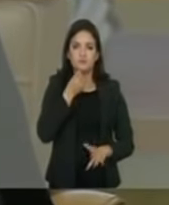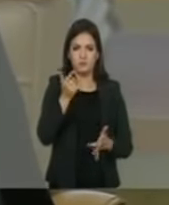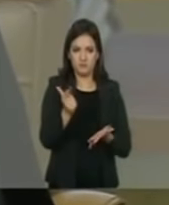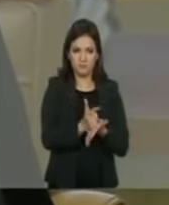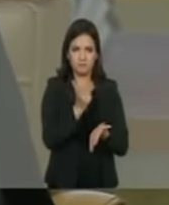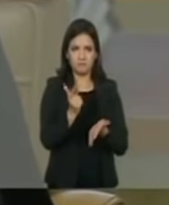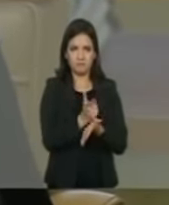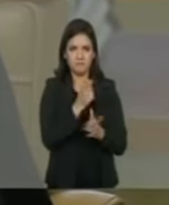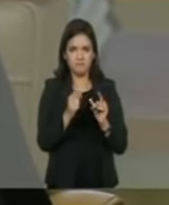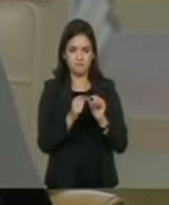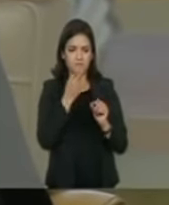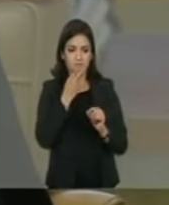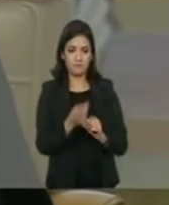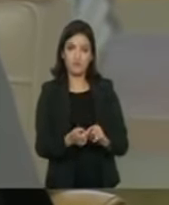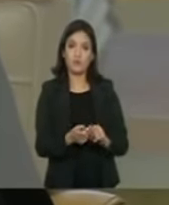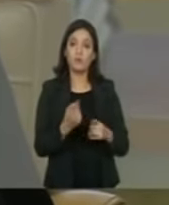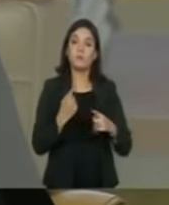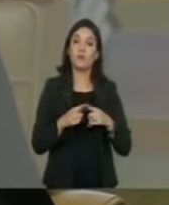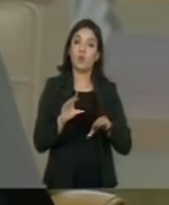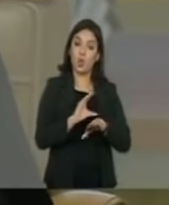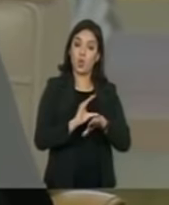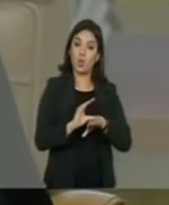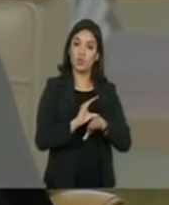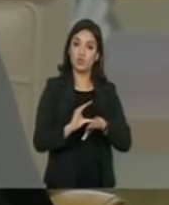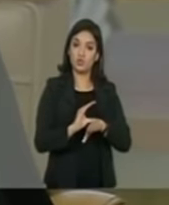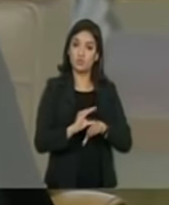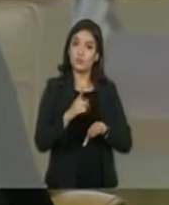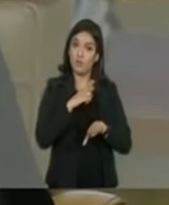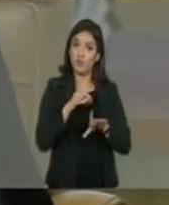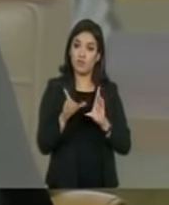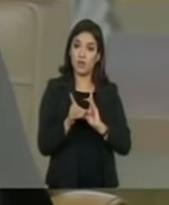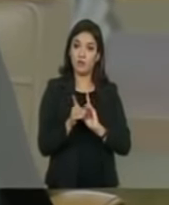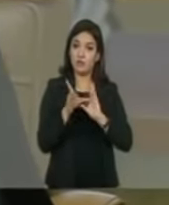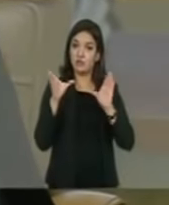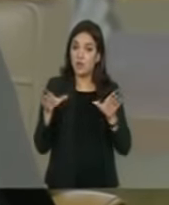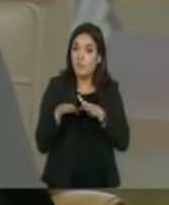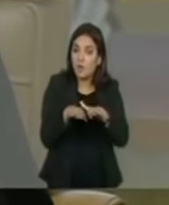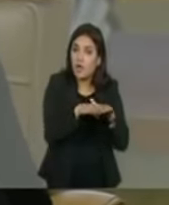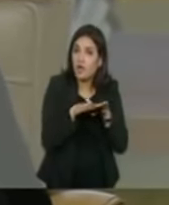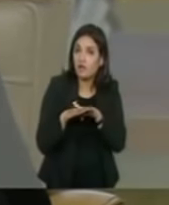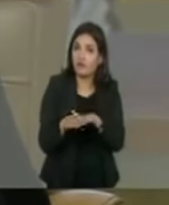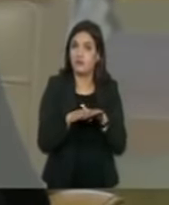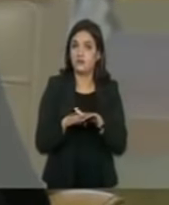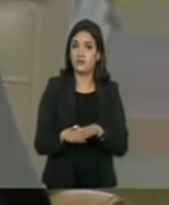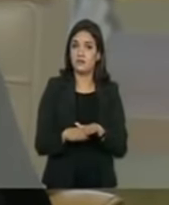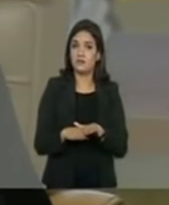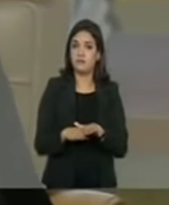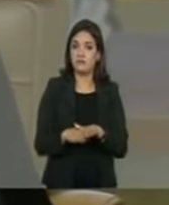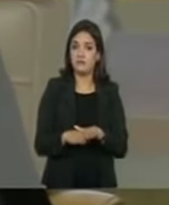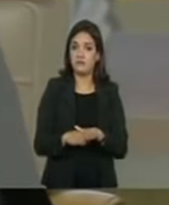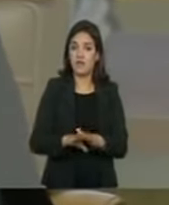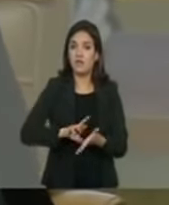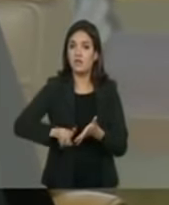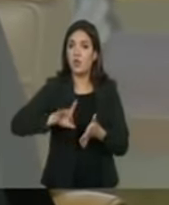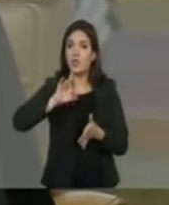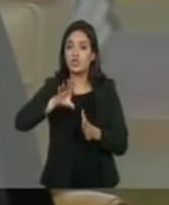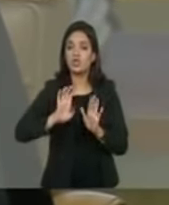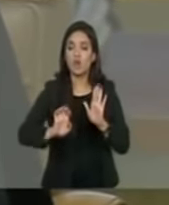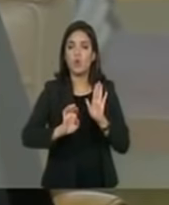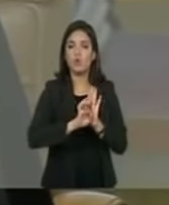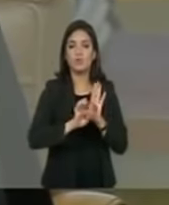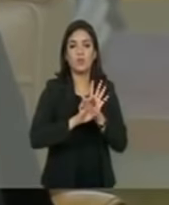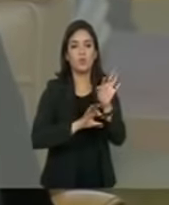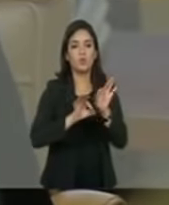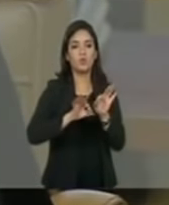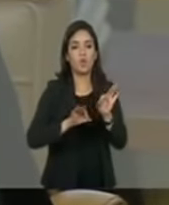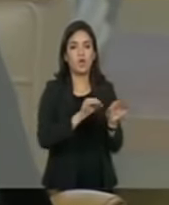é que uma constituição democrática muito mais muito mais do que um estatuto de organização do poder